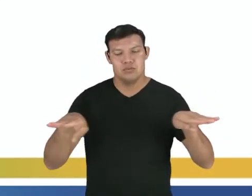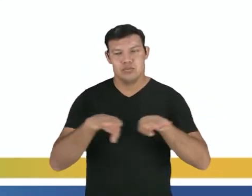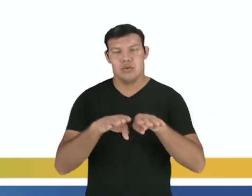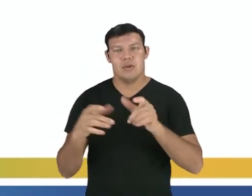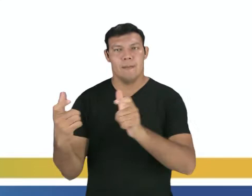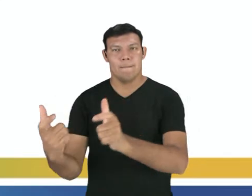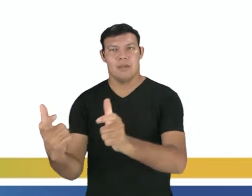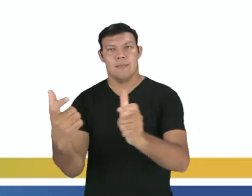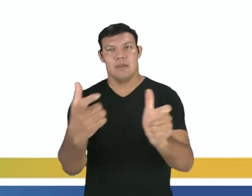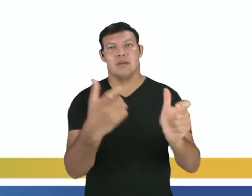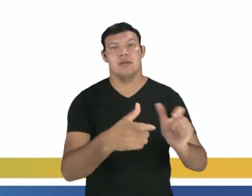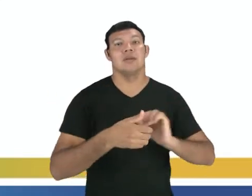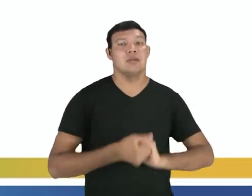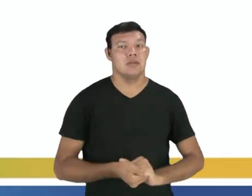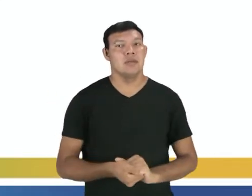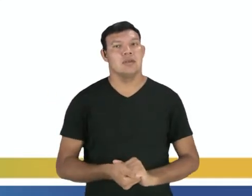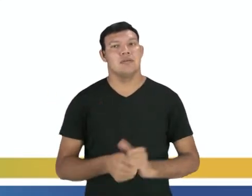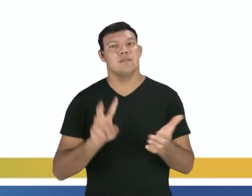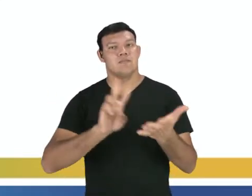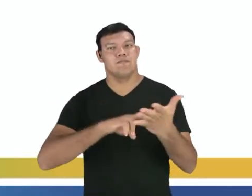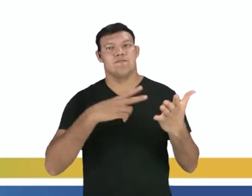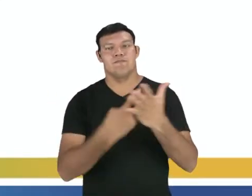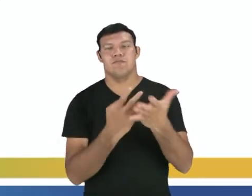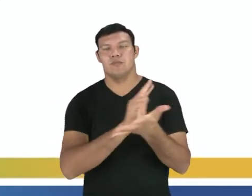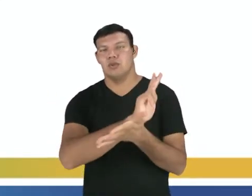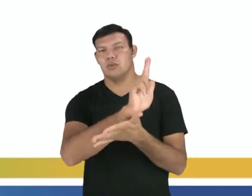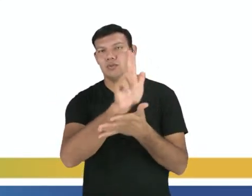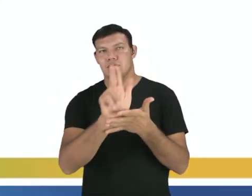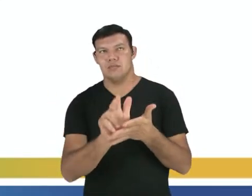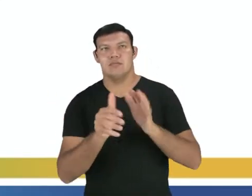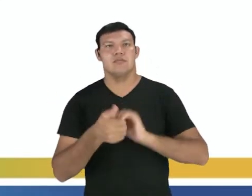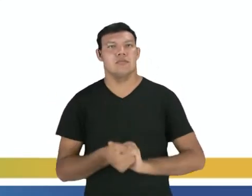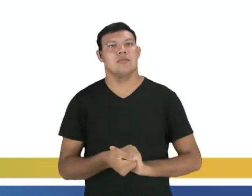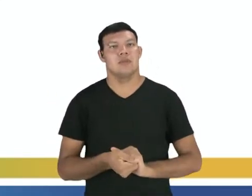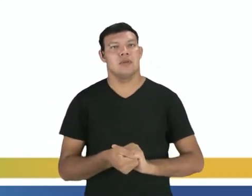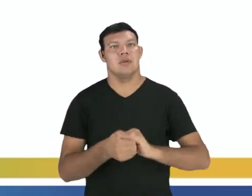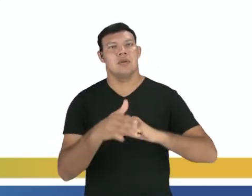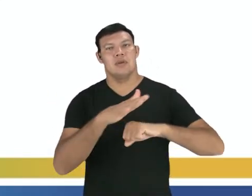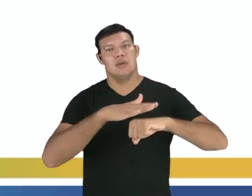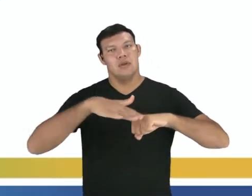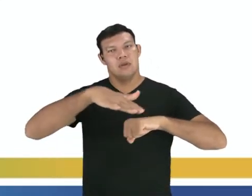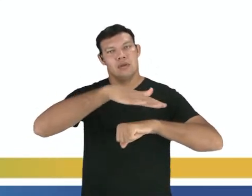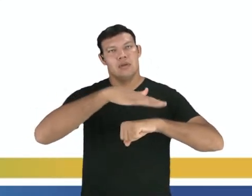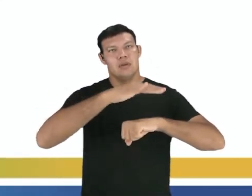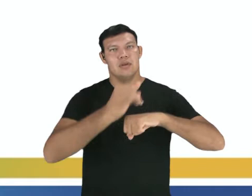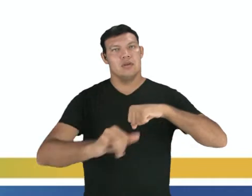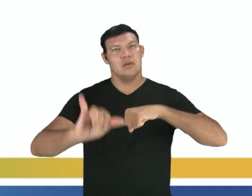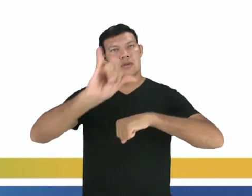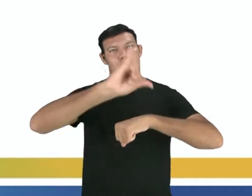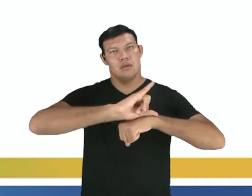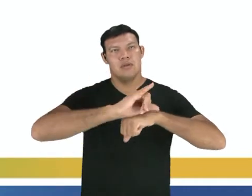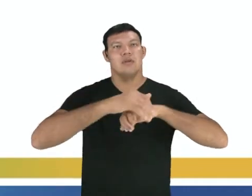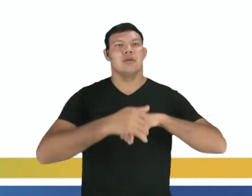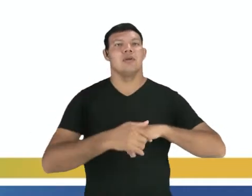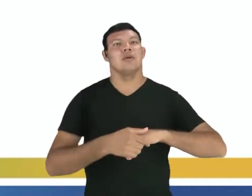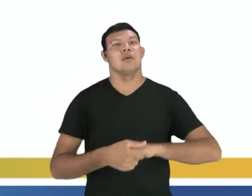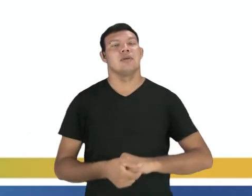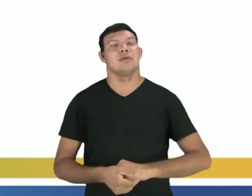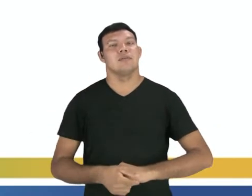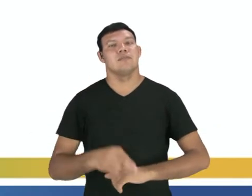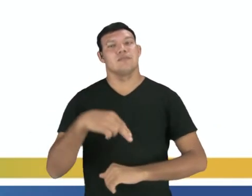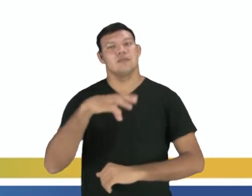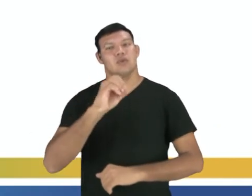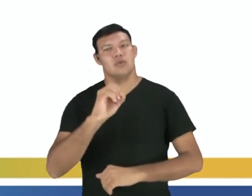seus significados podem podem variar por exemplo entre sobre em cima de acima de em